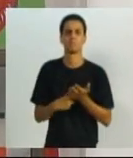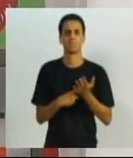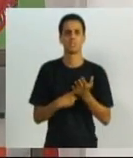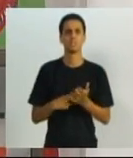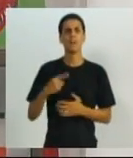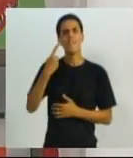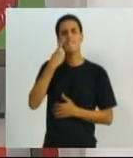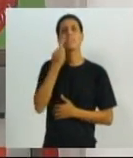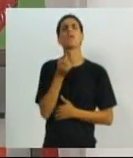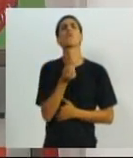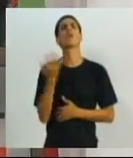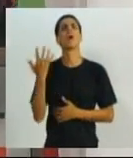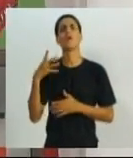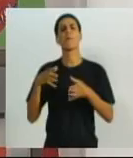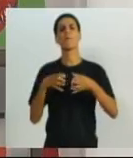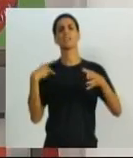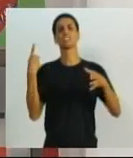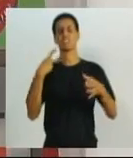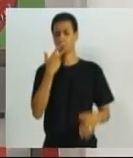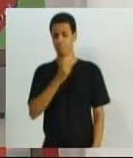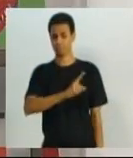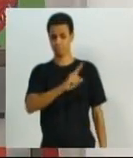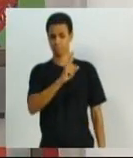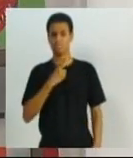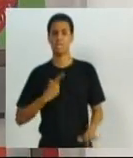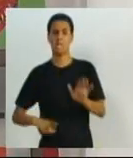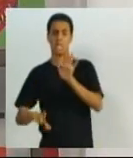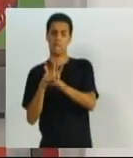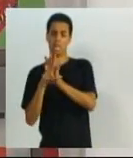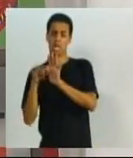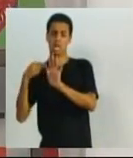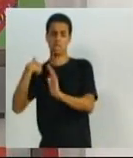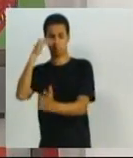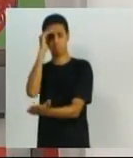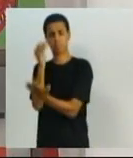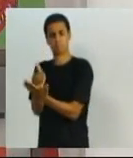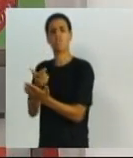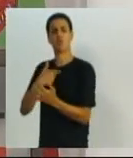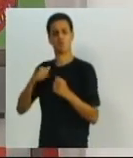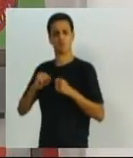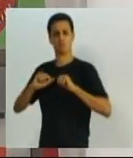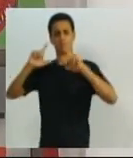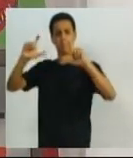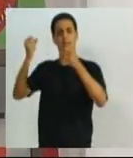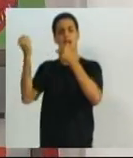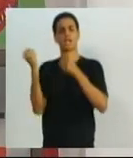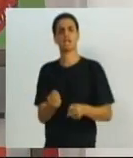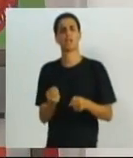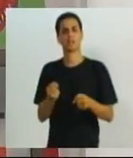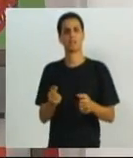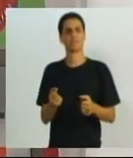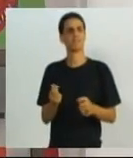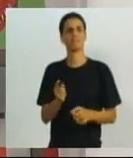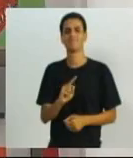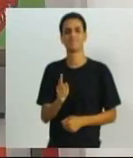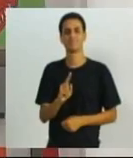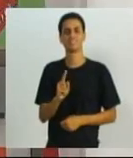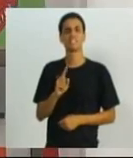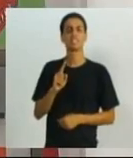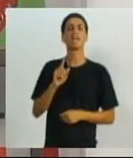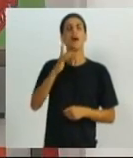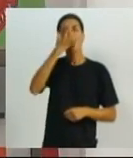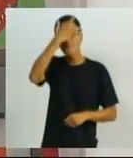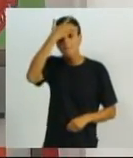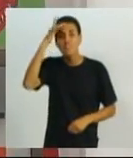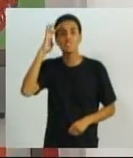a sociedade e vai dizer, não, eu vou fazer valer a legislação eleitoral e eu vou botar placa. O eleitor vai fazer essa